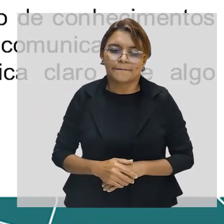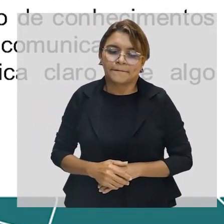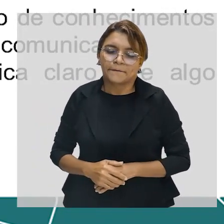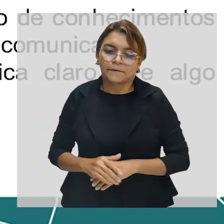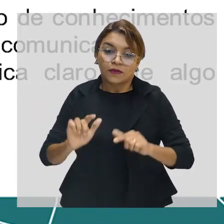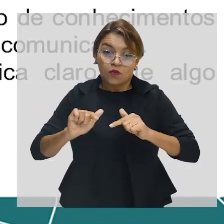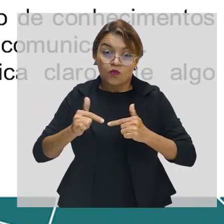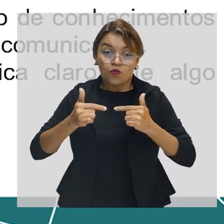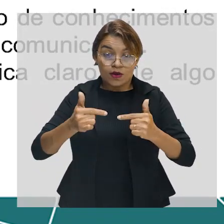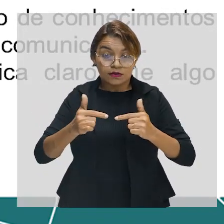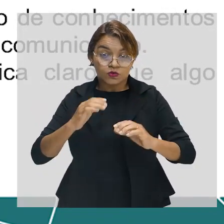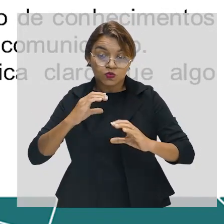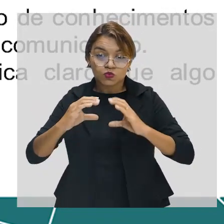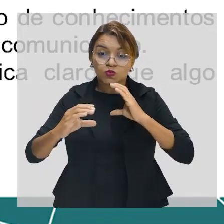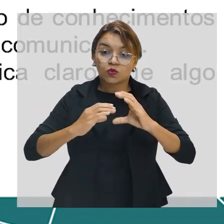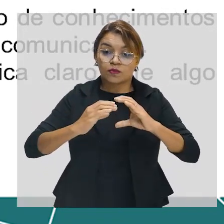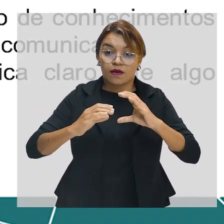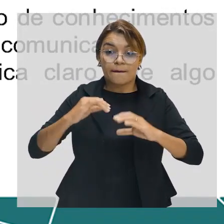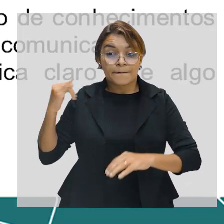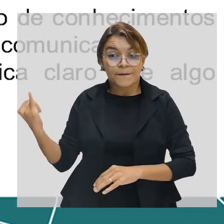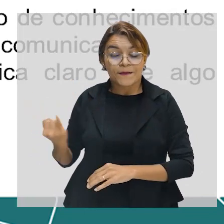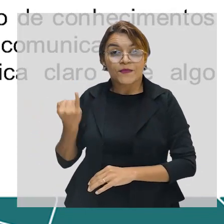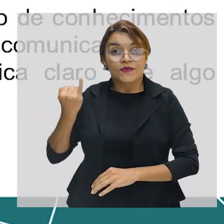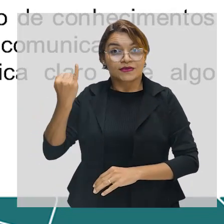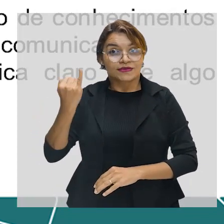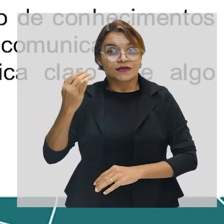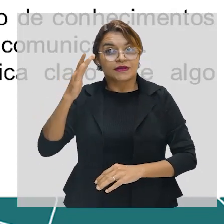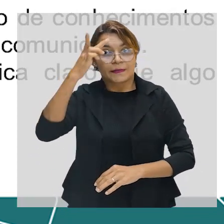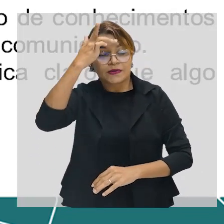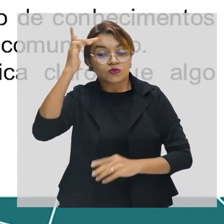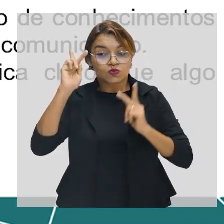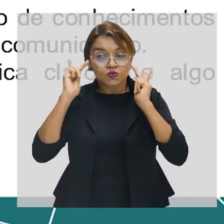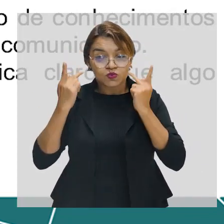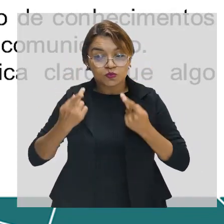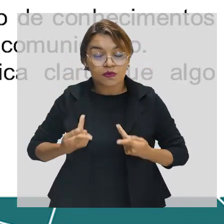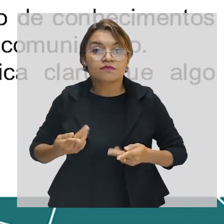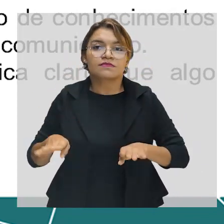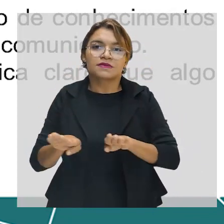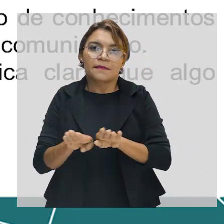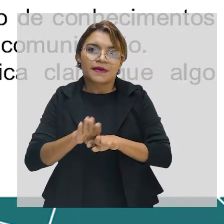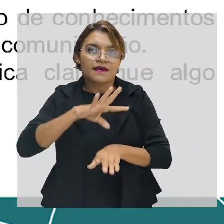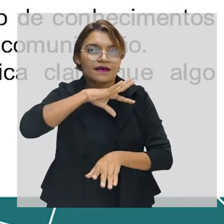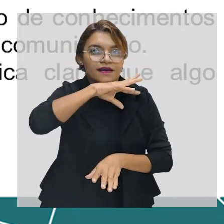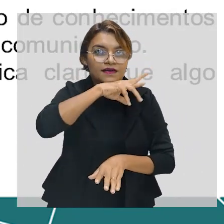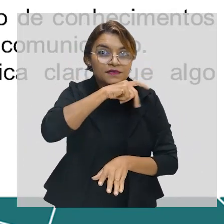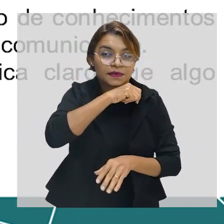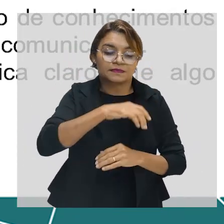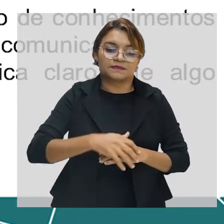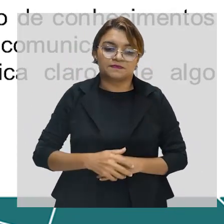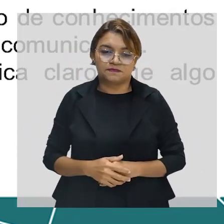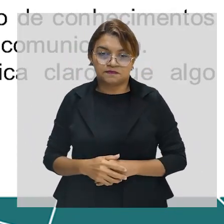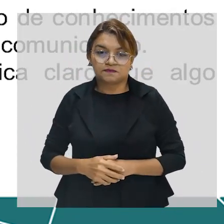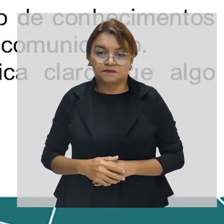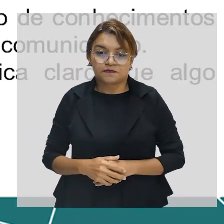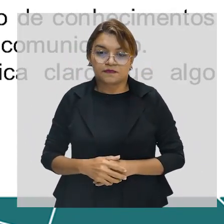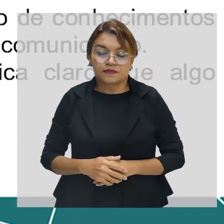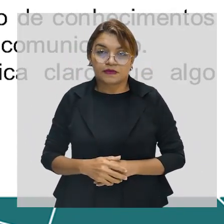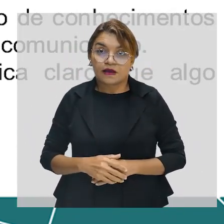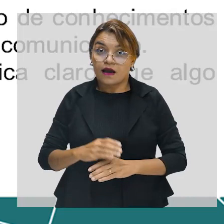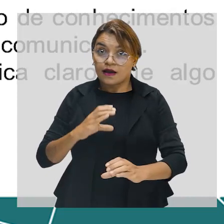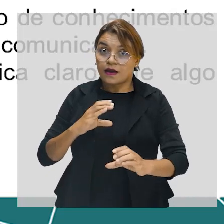de comunicar-se é essencial tanto para os seres humanos e os animais, uma vez que, através da